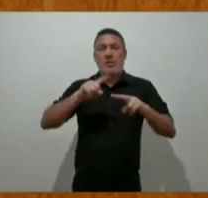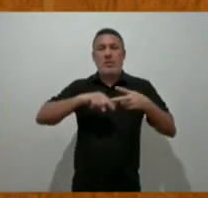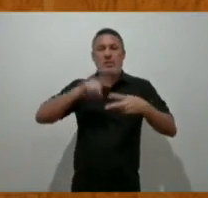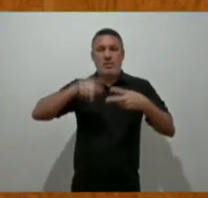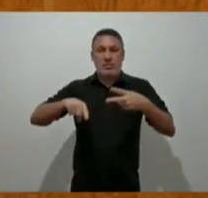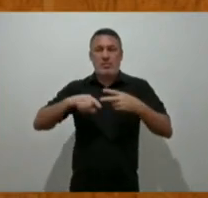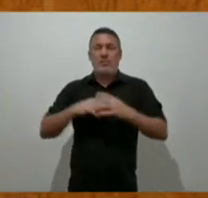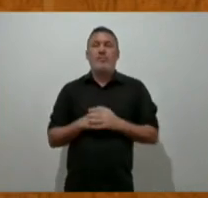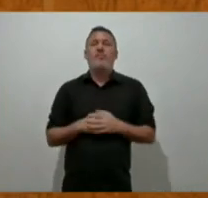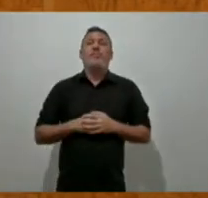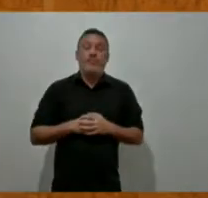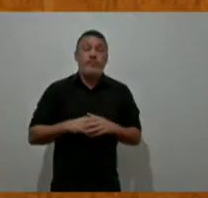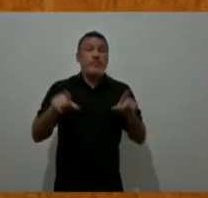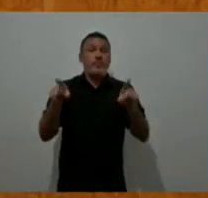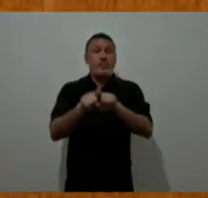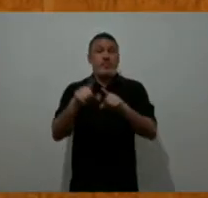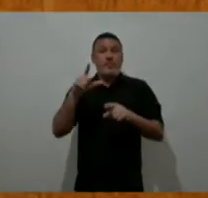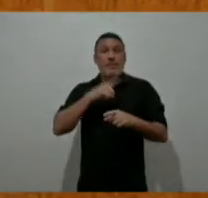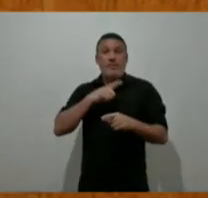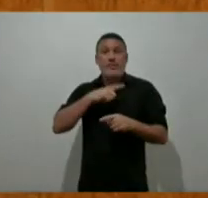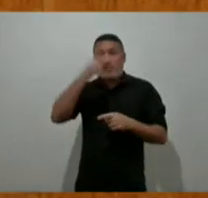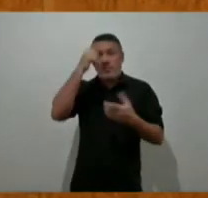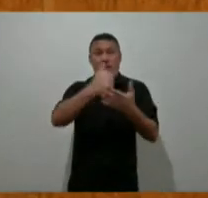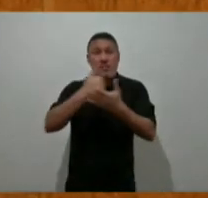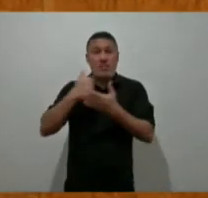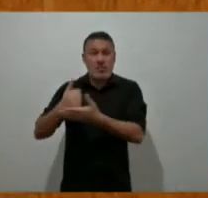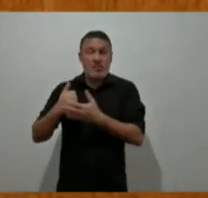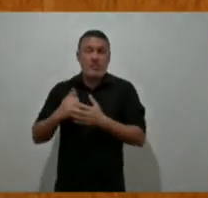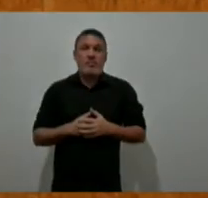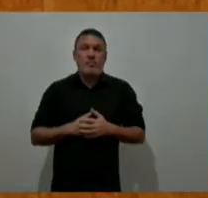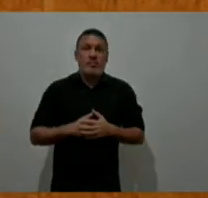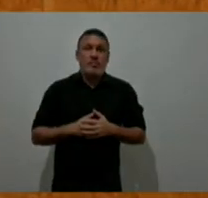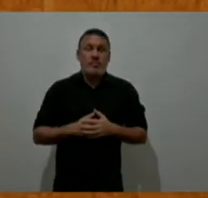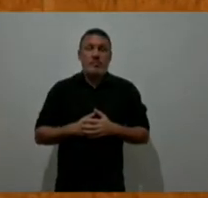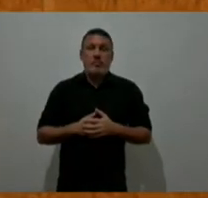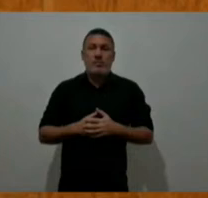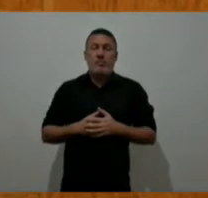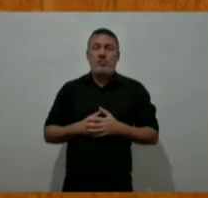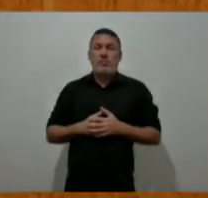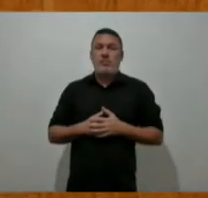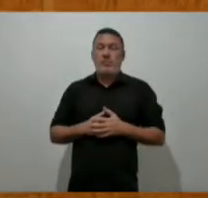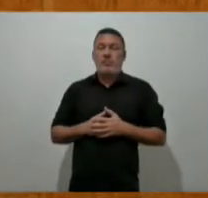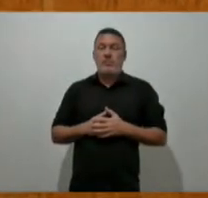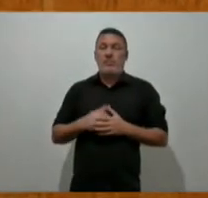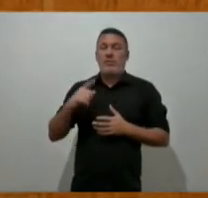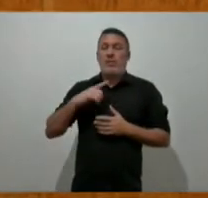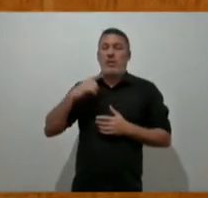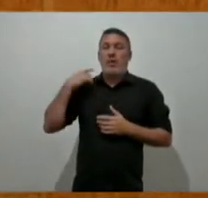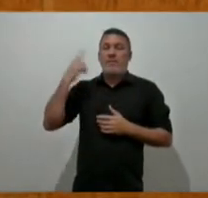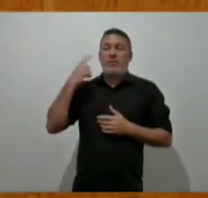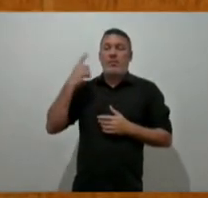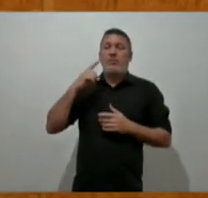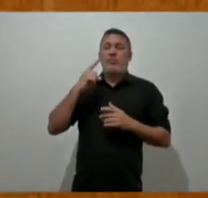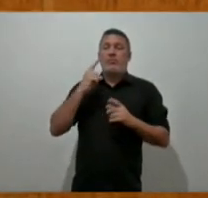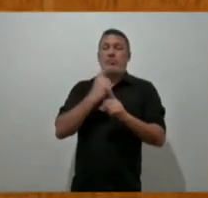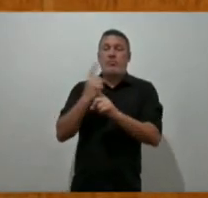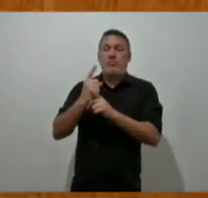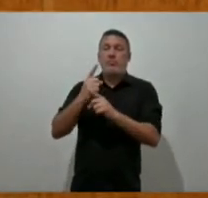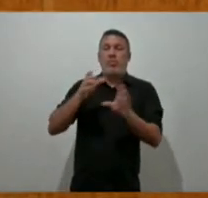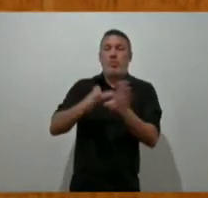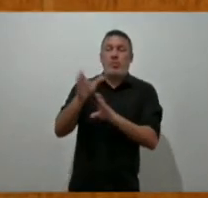nossos apoiadores, Alemã Consultoria e Advocacia Empresarial, Slide2U, Vila